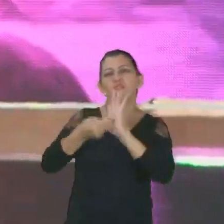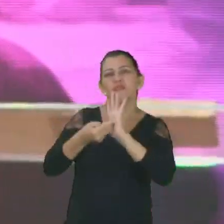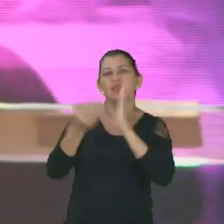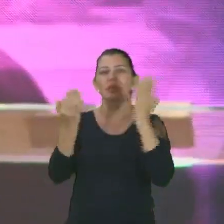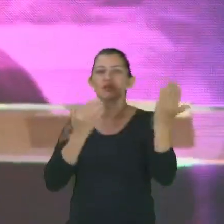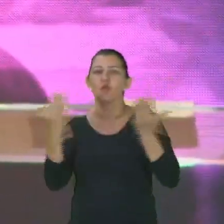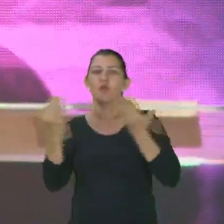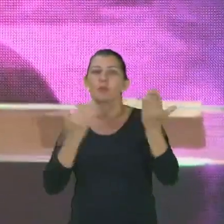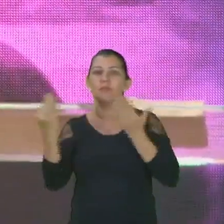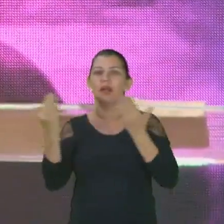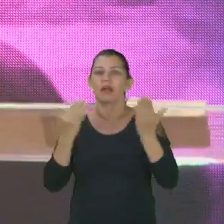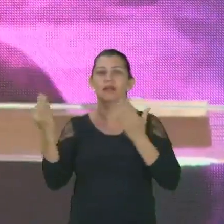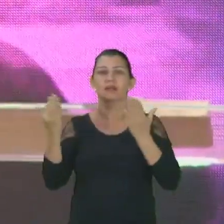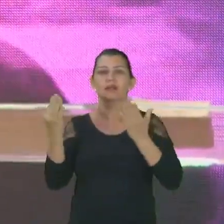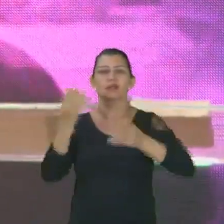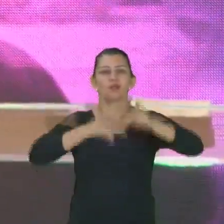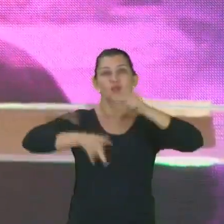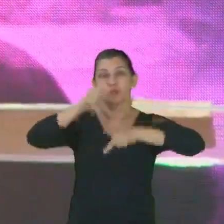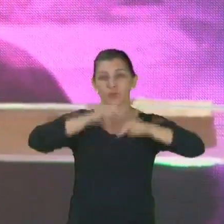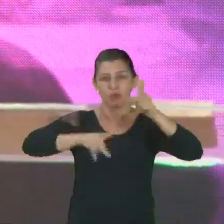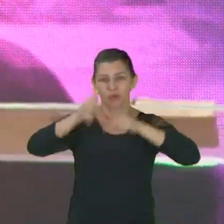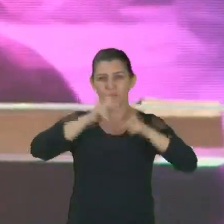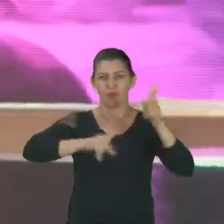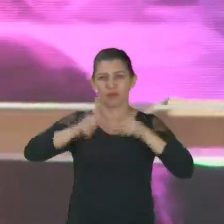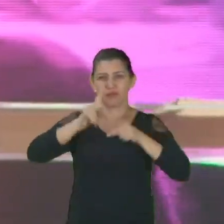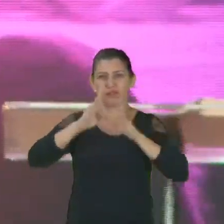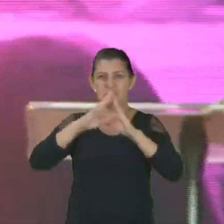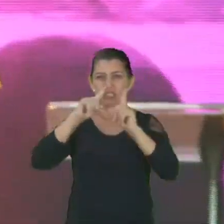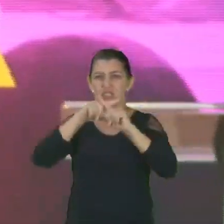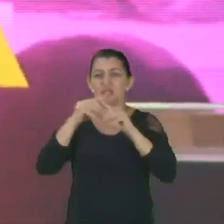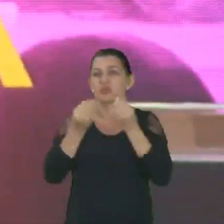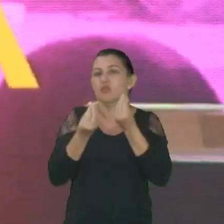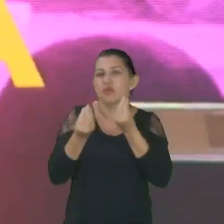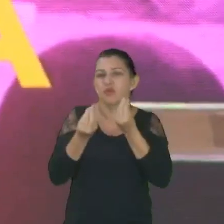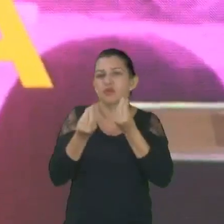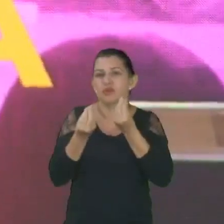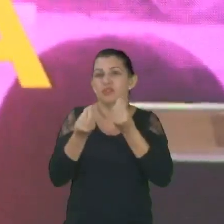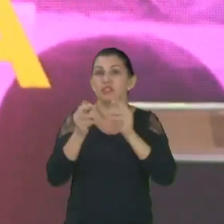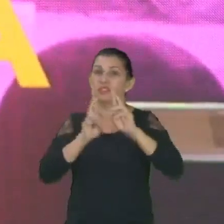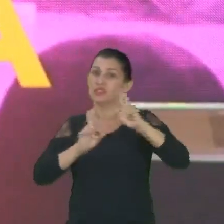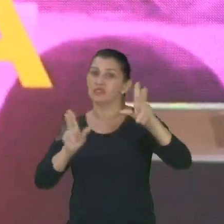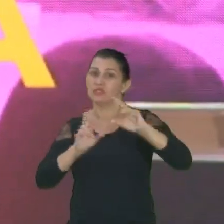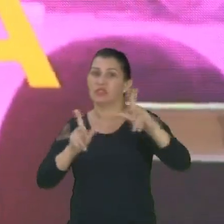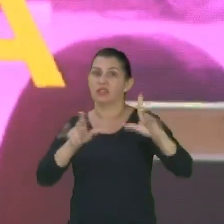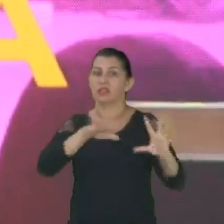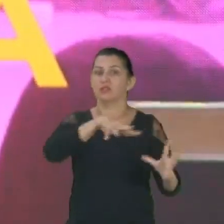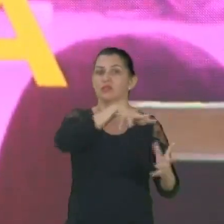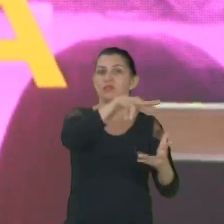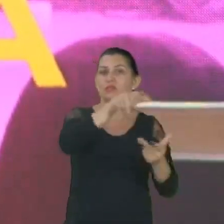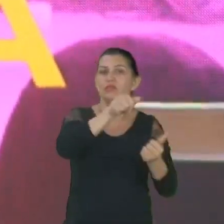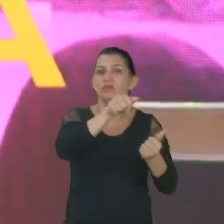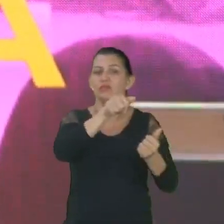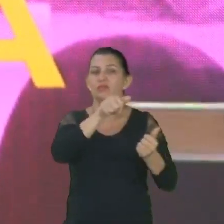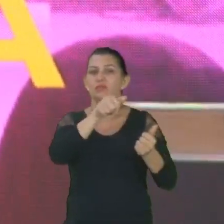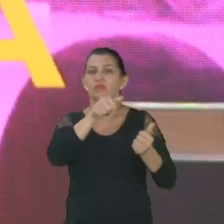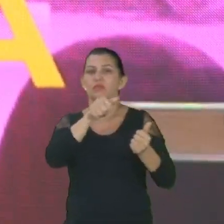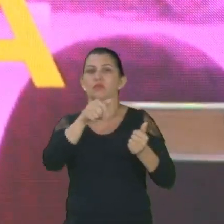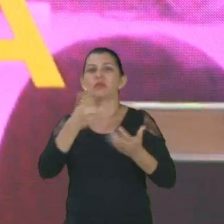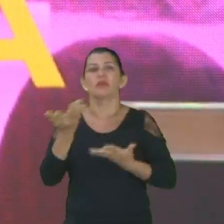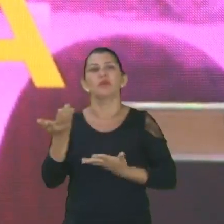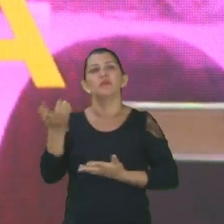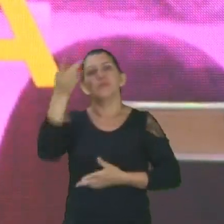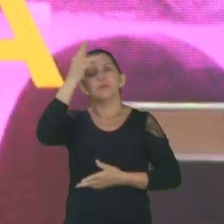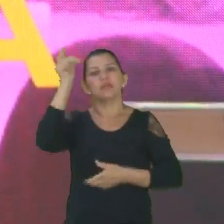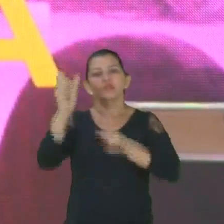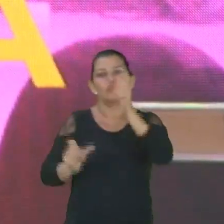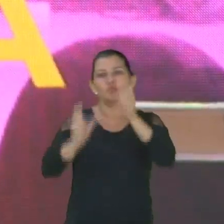com elementos, princípios, estilo de vida do mundo, é uma igreja sem poder,